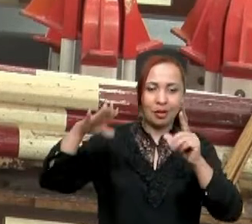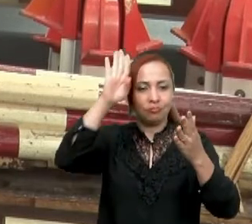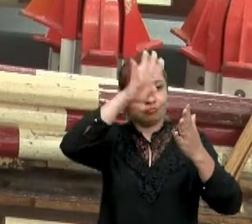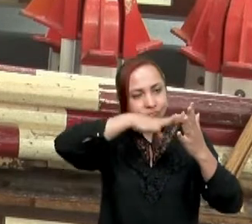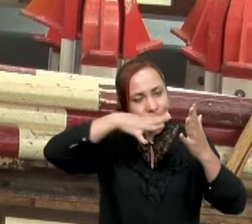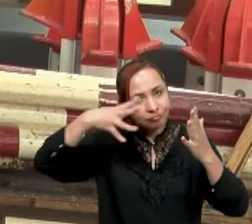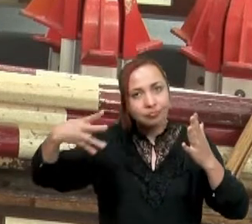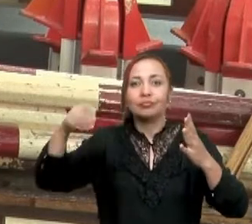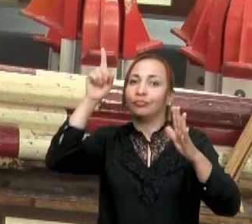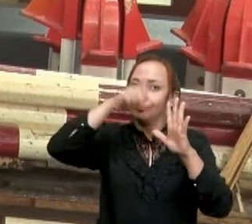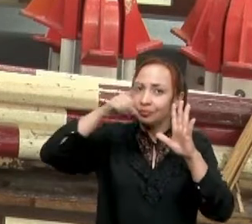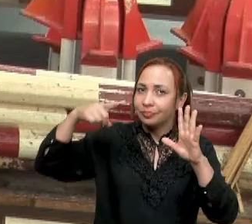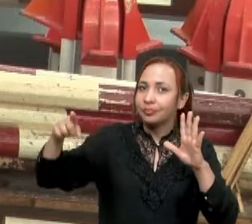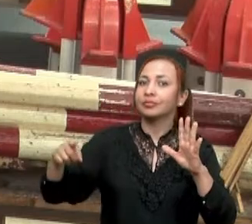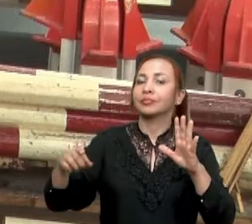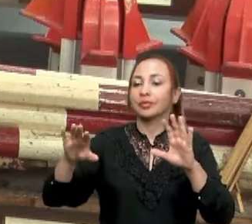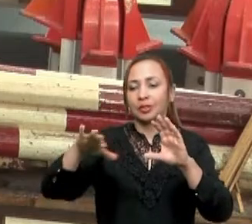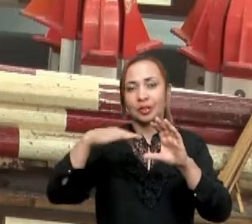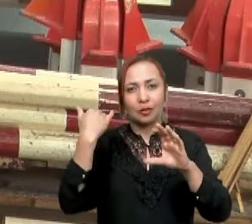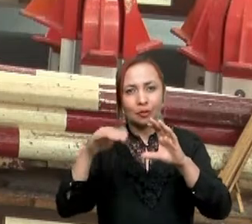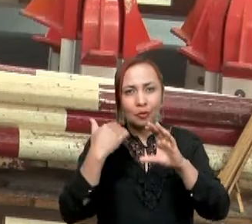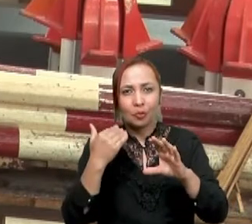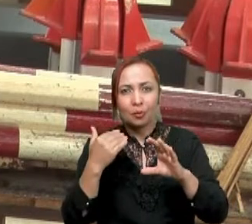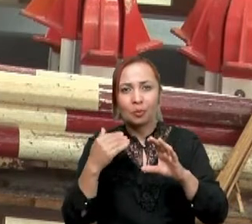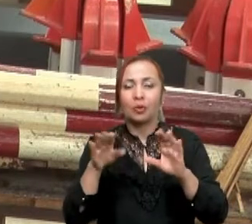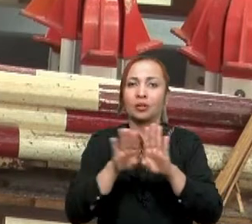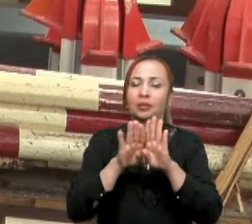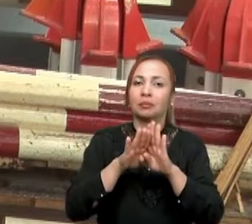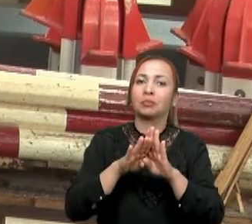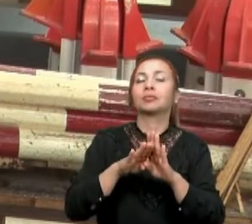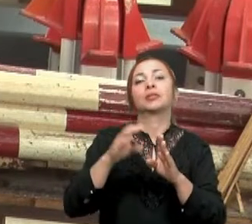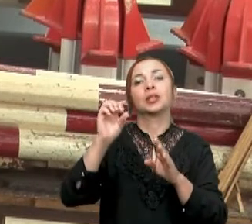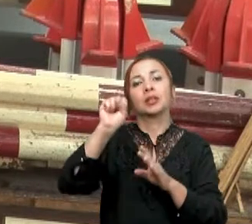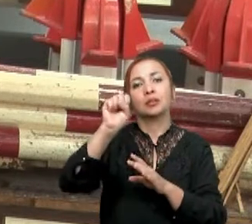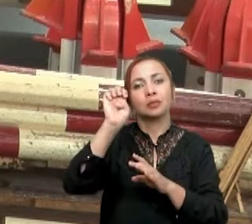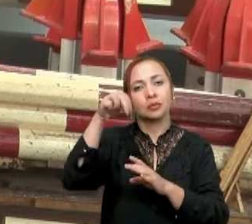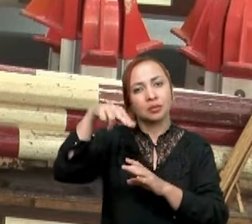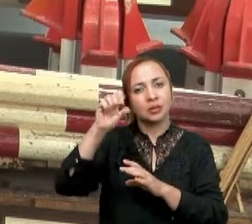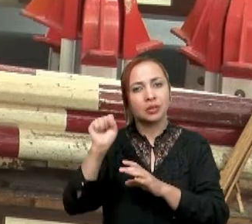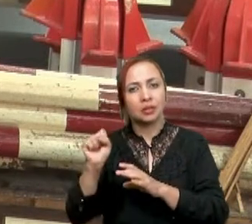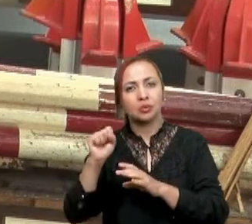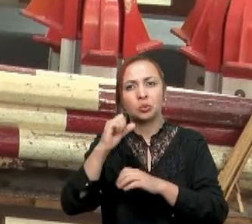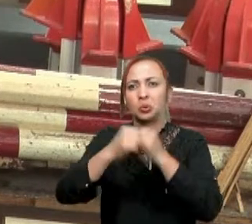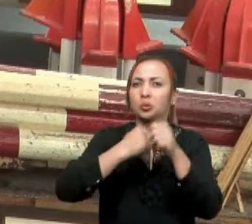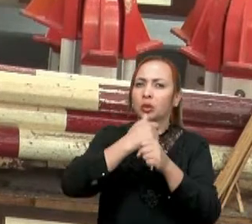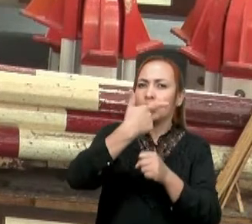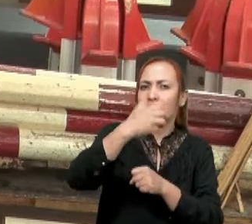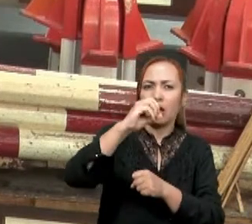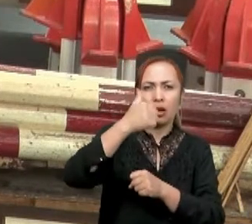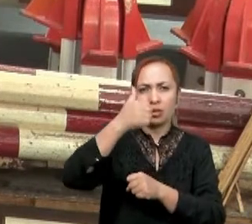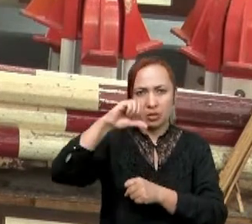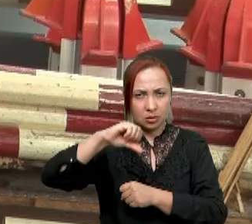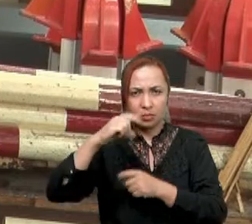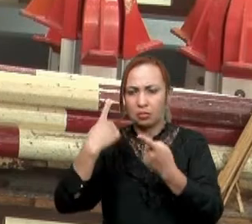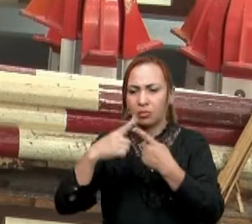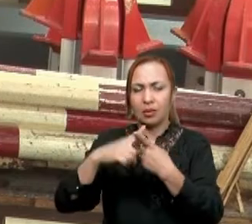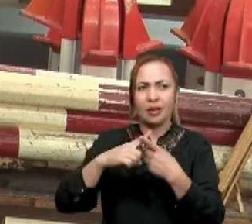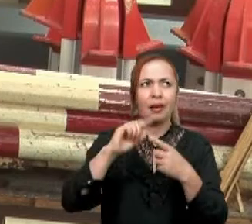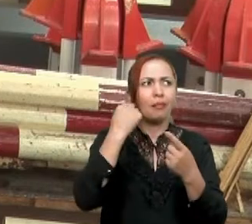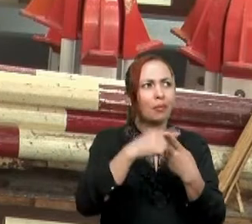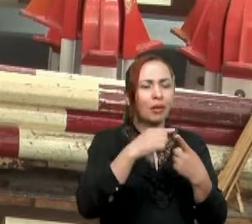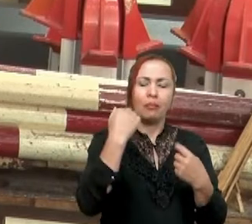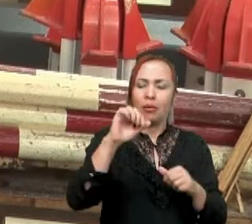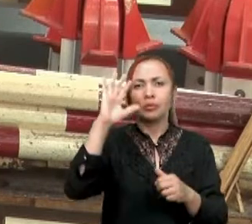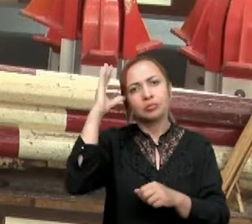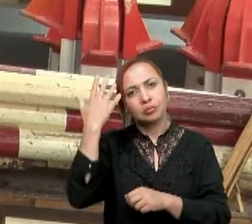traço os dados que eles passaram com os dados do censo escolar de 2019 porque às